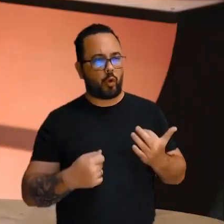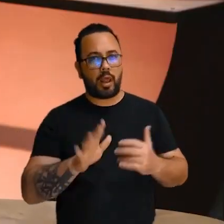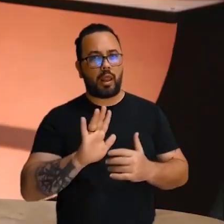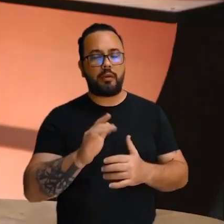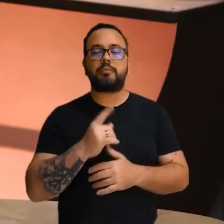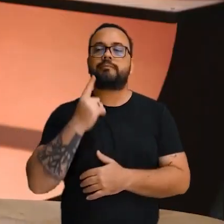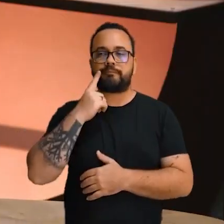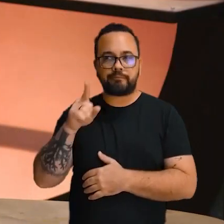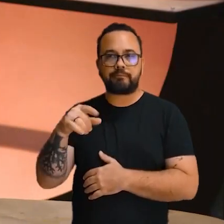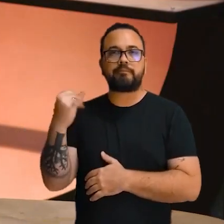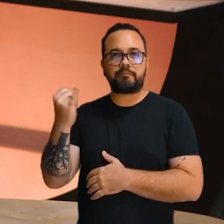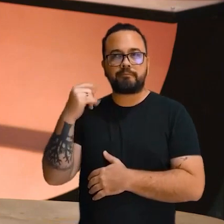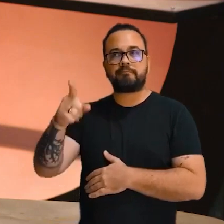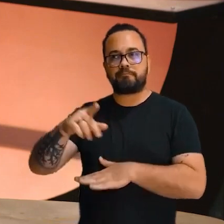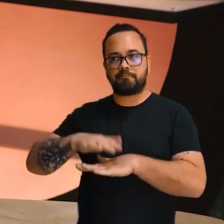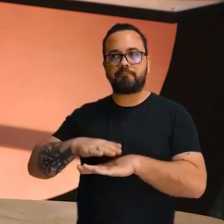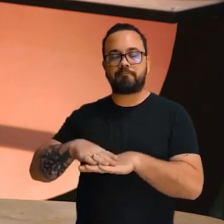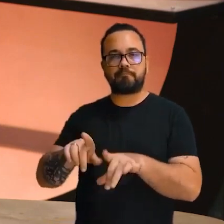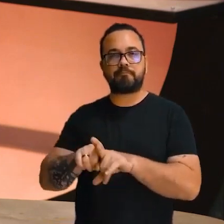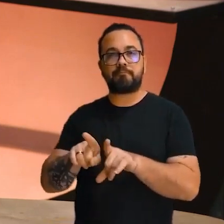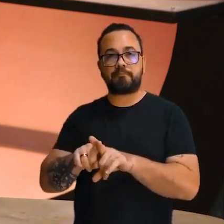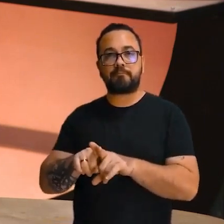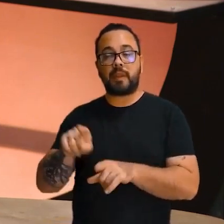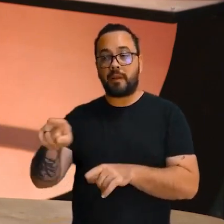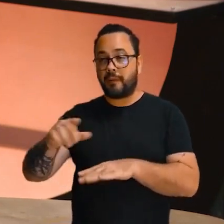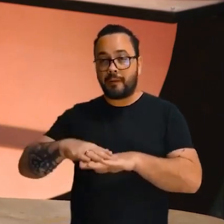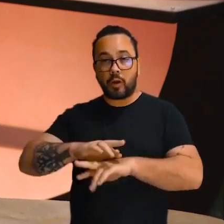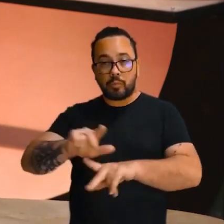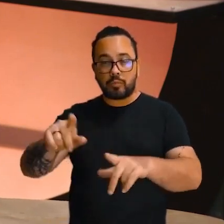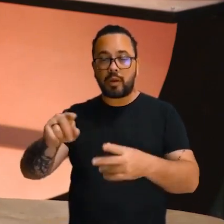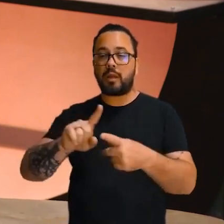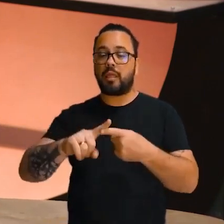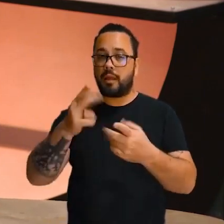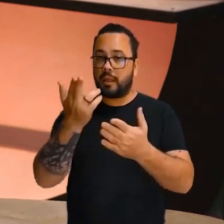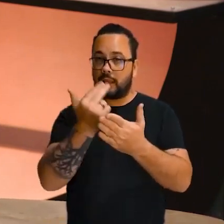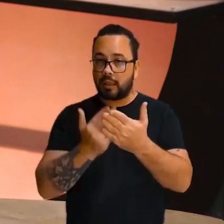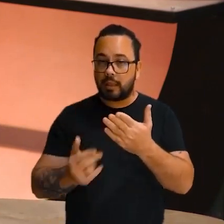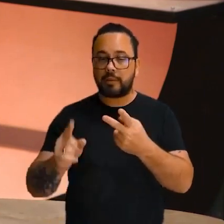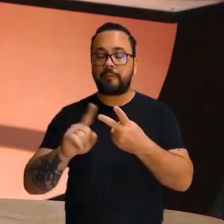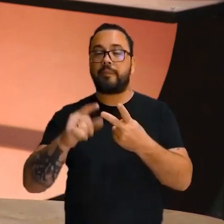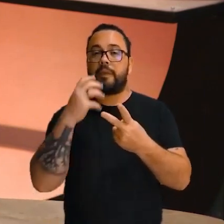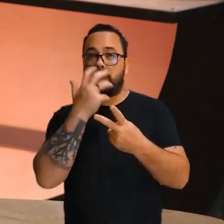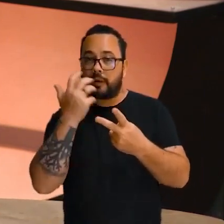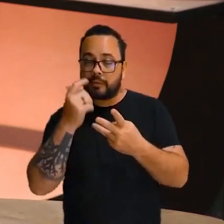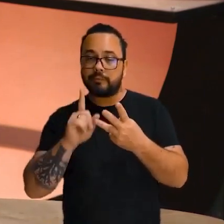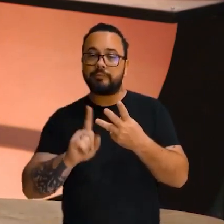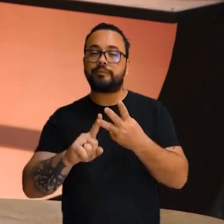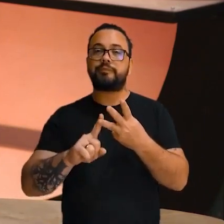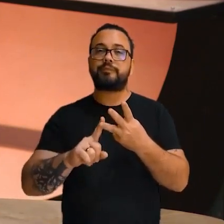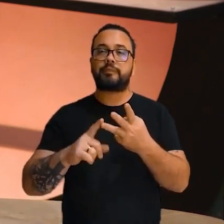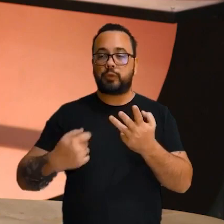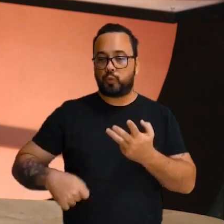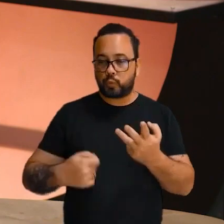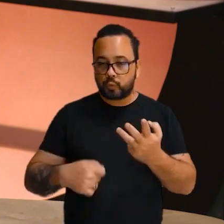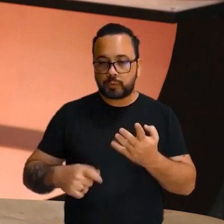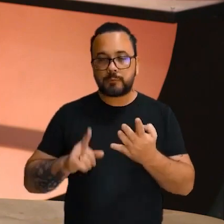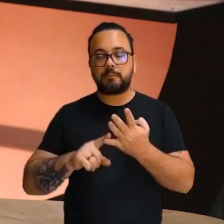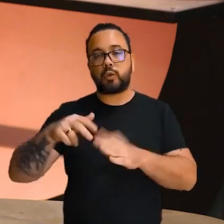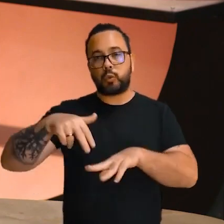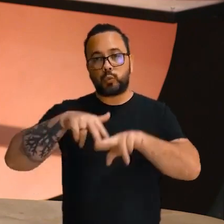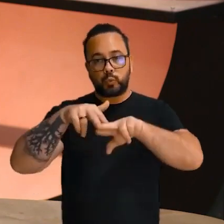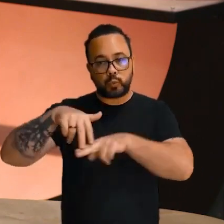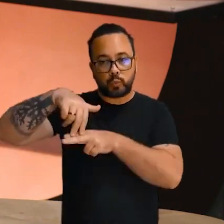Lembrar que você é multi, né? O Marcinho, gente, ele faz tudo. Ele desenha, ele canta, ele toca guitarra, ele